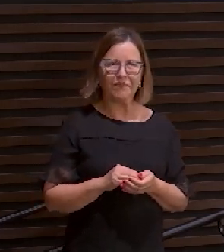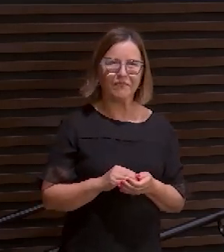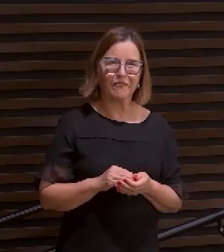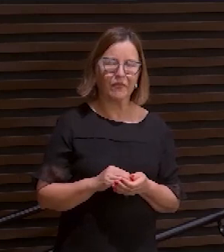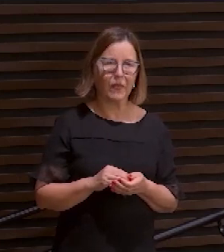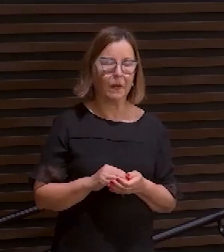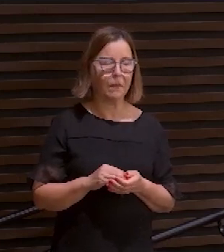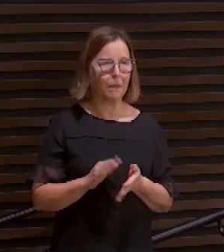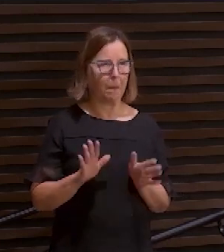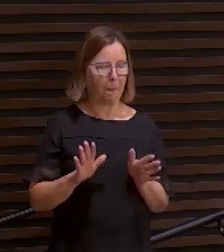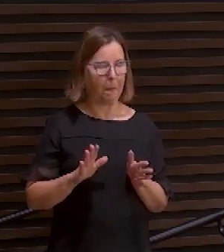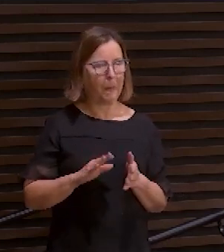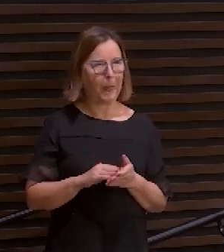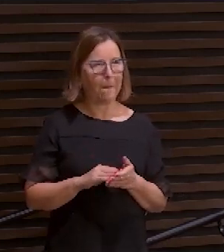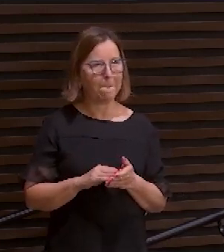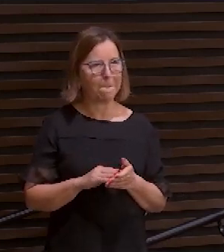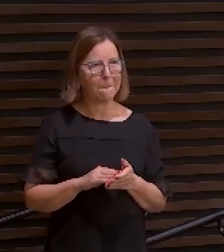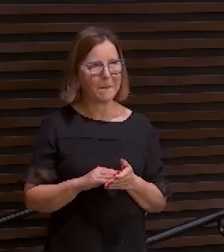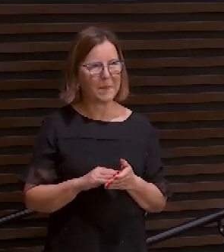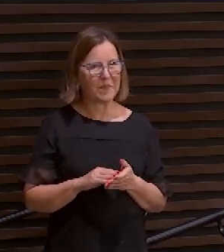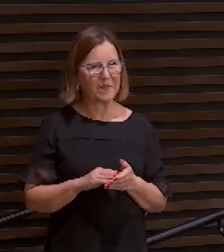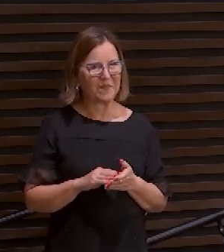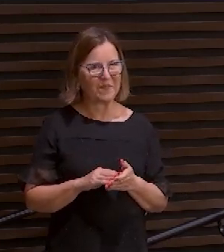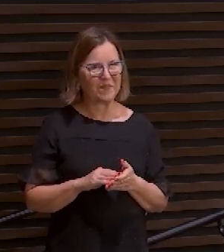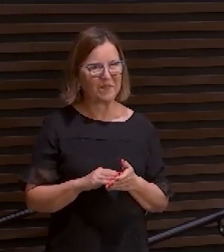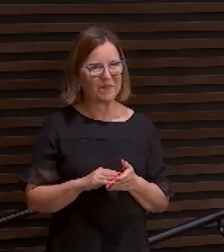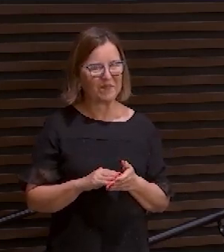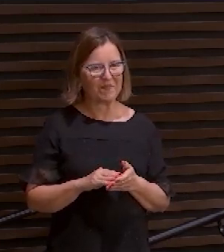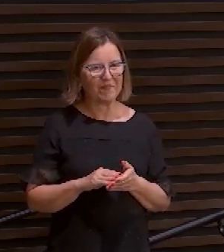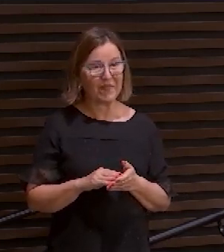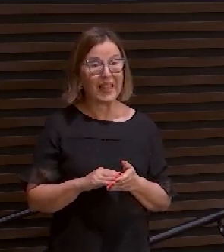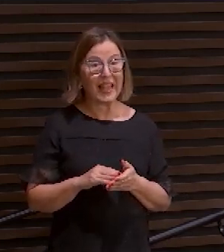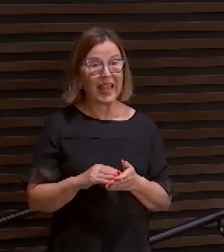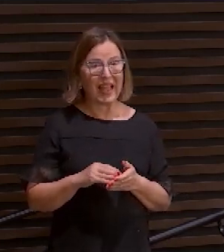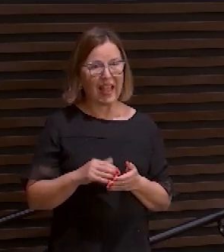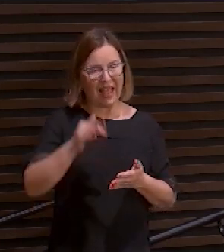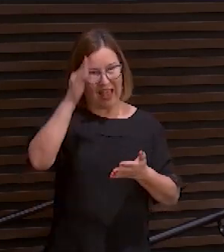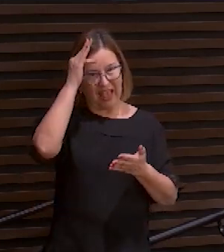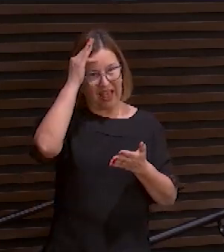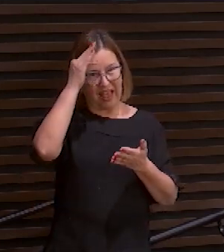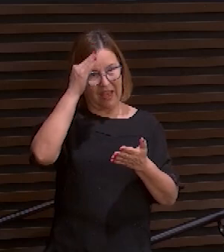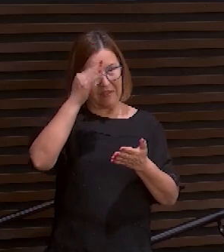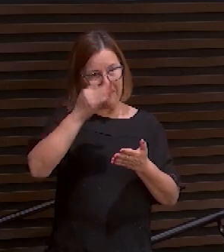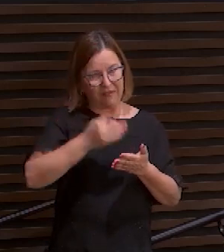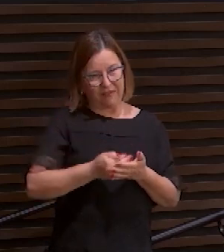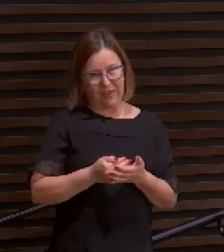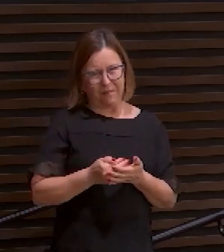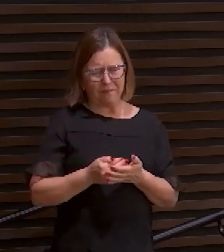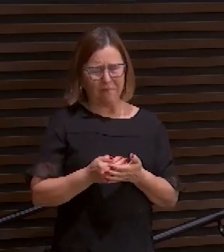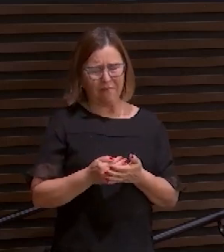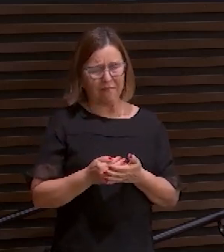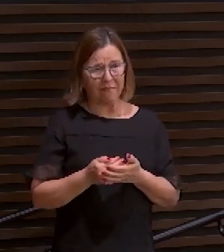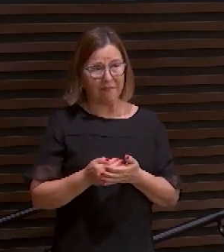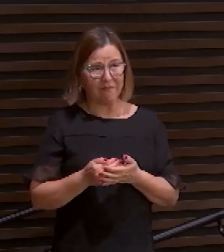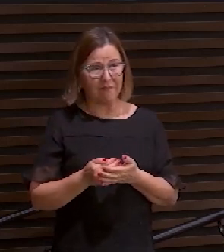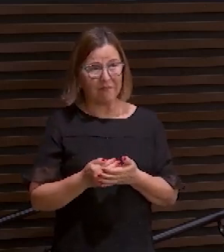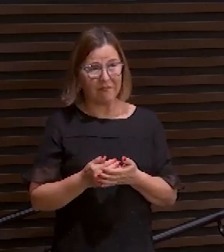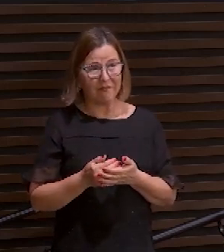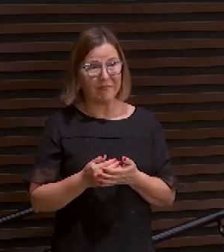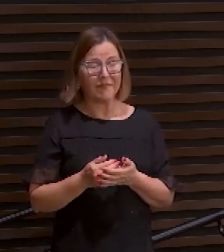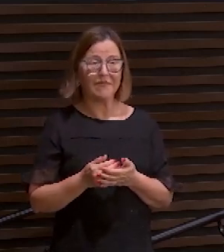Eu disse a palavra certa, mais arracional, não irracional, mas